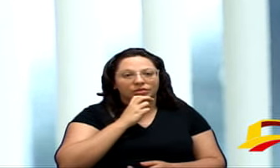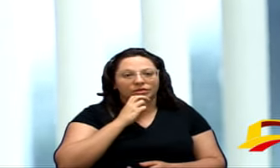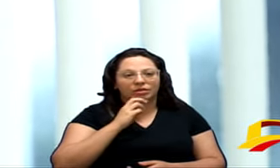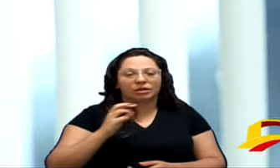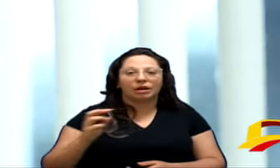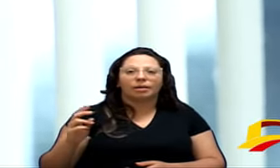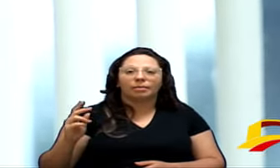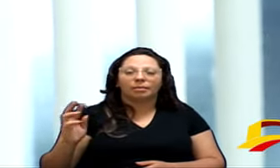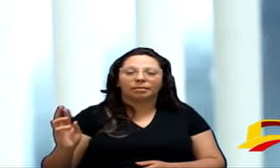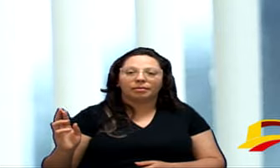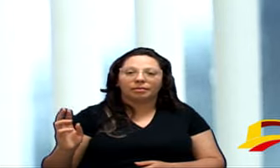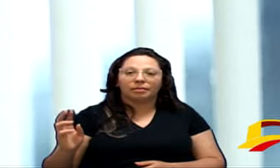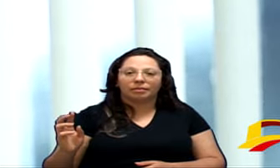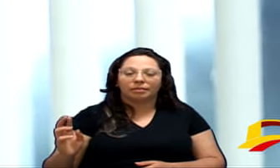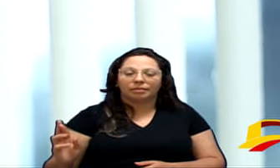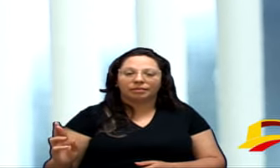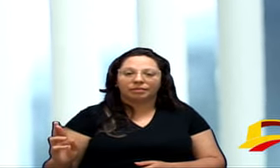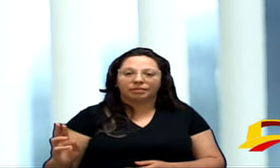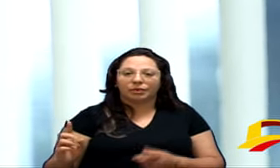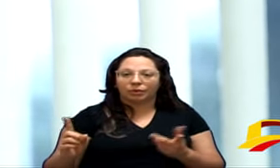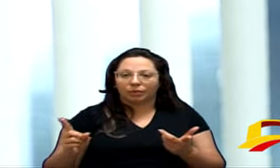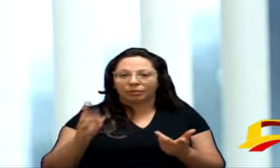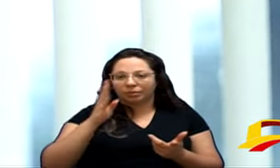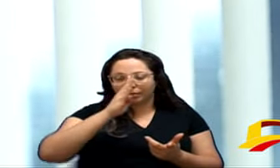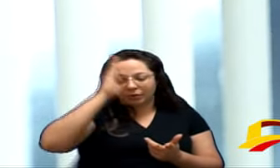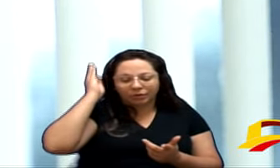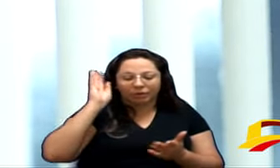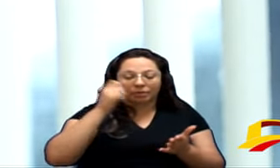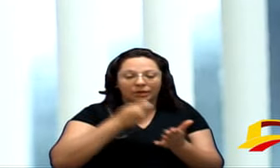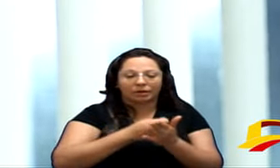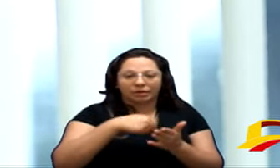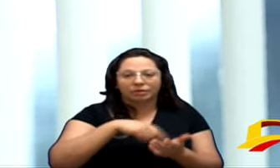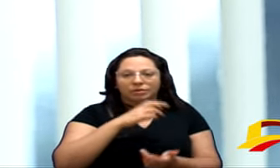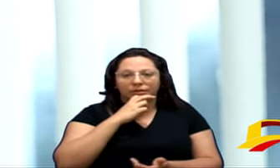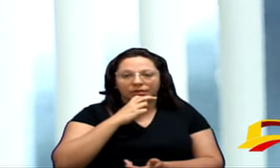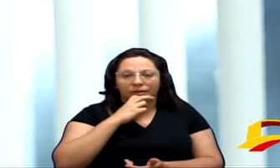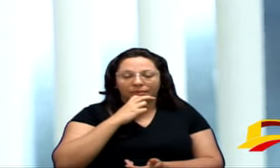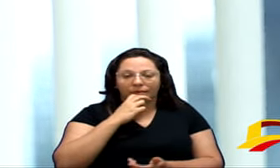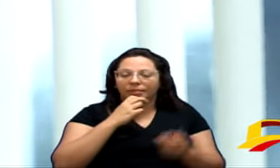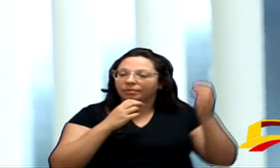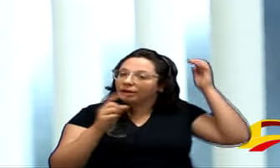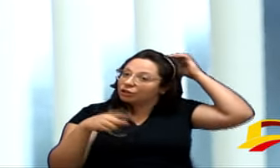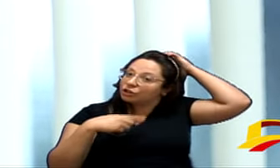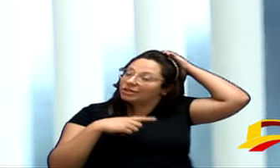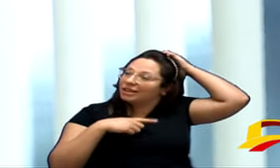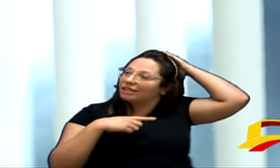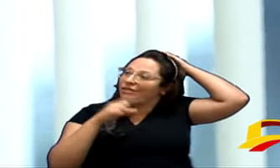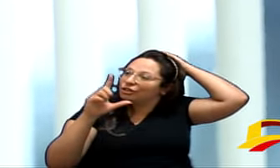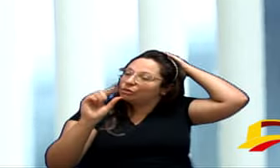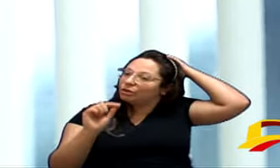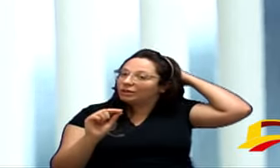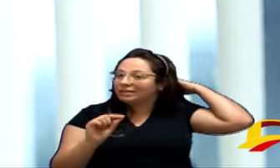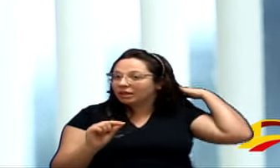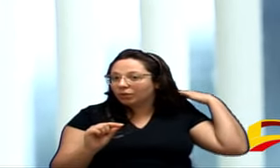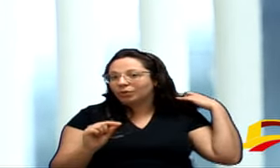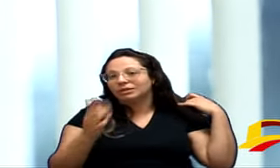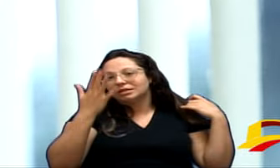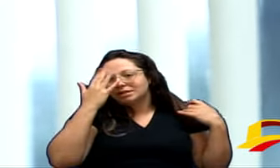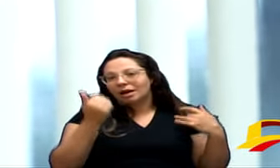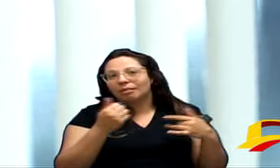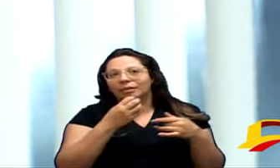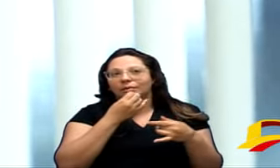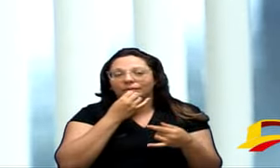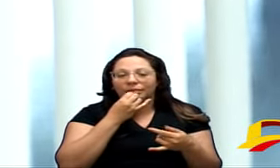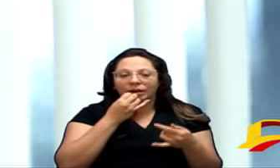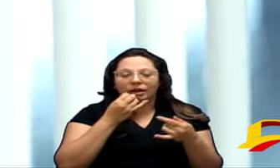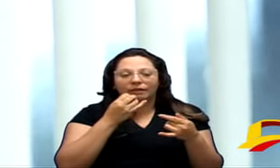munícipes de Sorocaba Então a gente vai ter esse cuidado a gente tem nessa diminuição de de contingente que é sabido né infelizmente